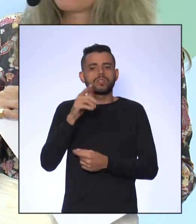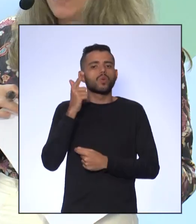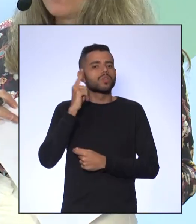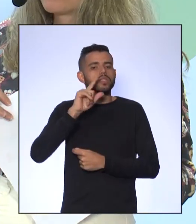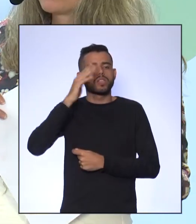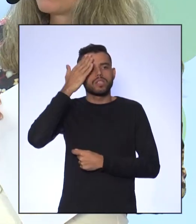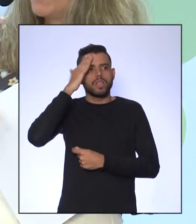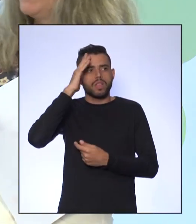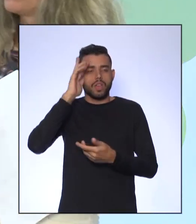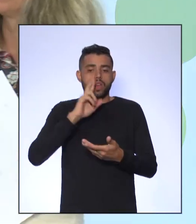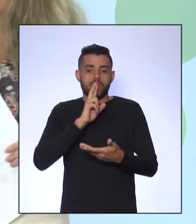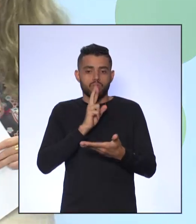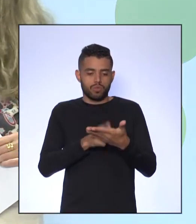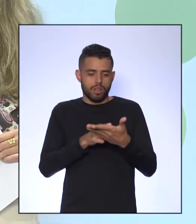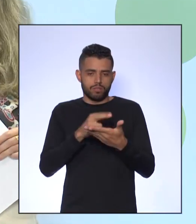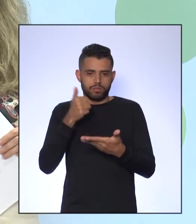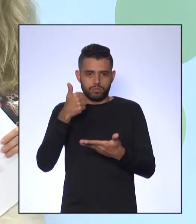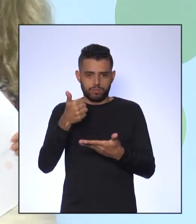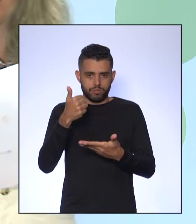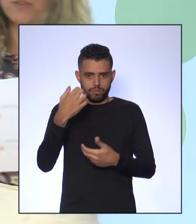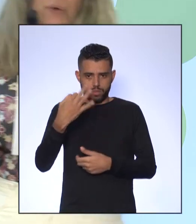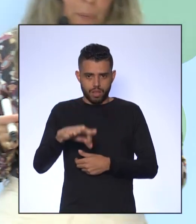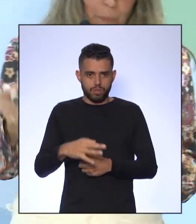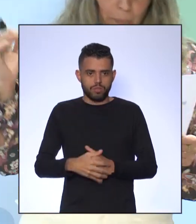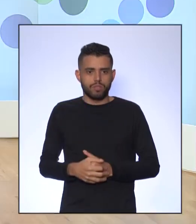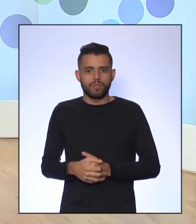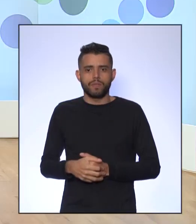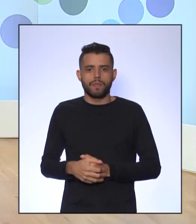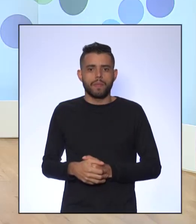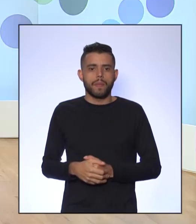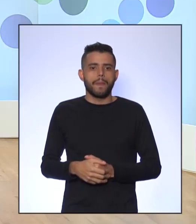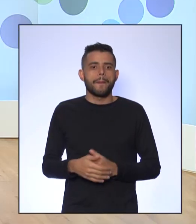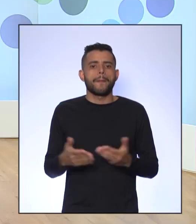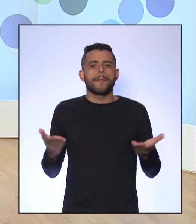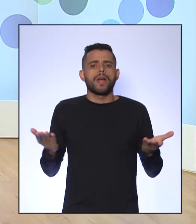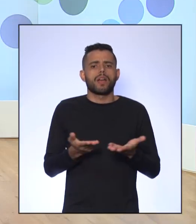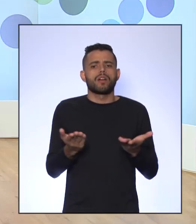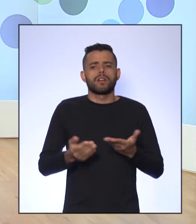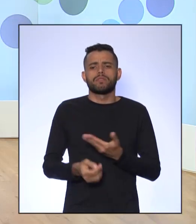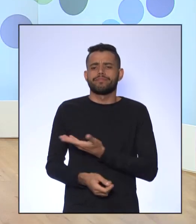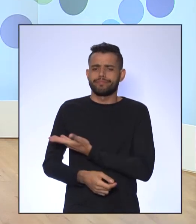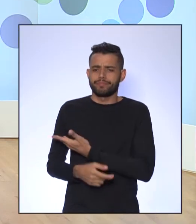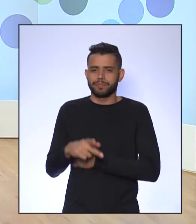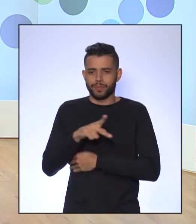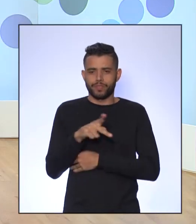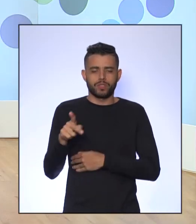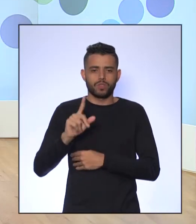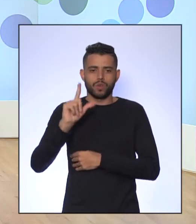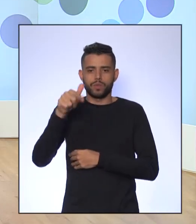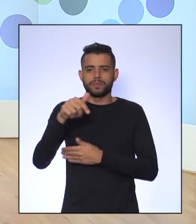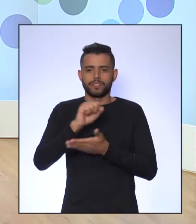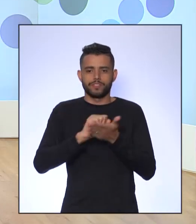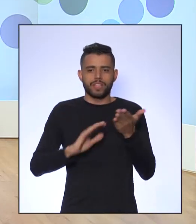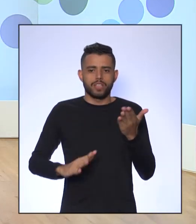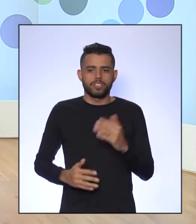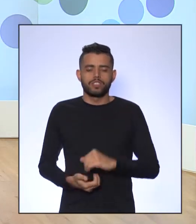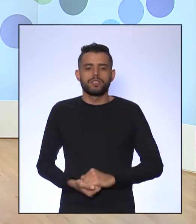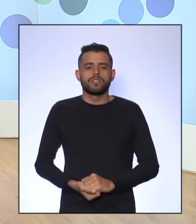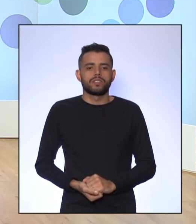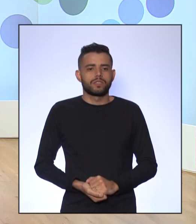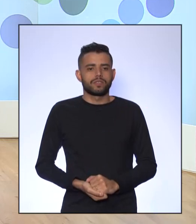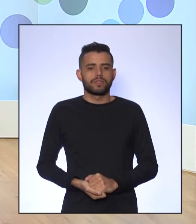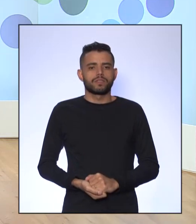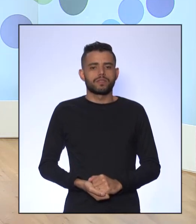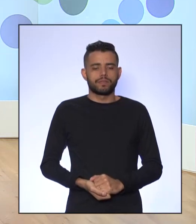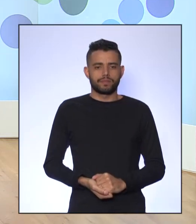os resultados, tá certo? Tudo bem, Marcos? Vou passar agora para você a próxima atividade. Ok.